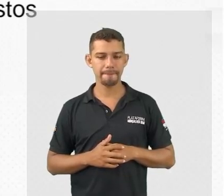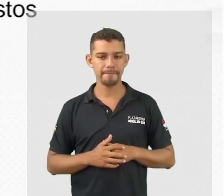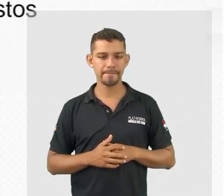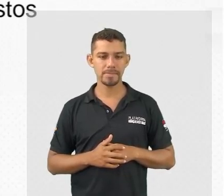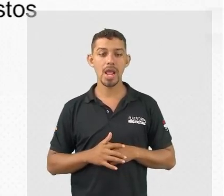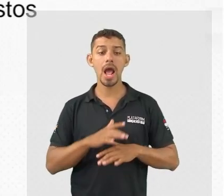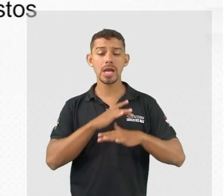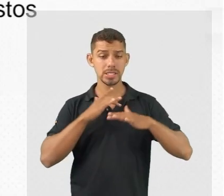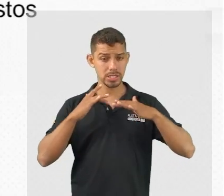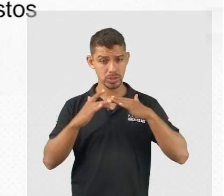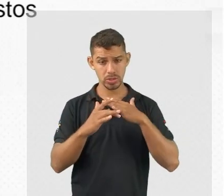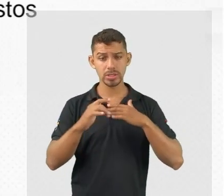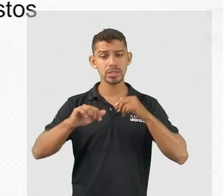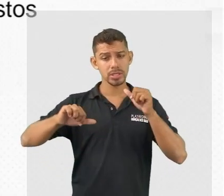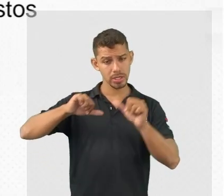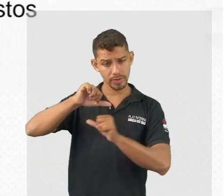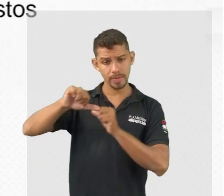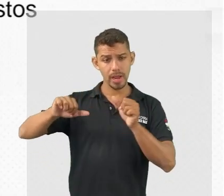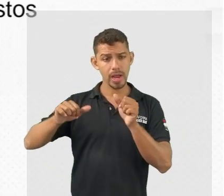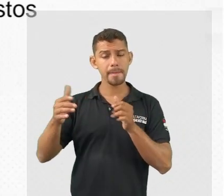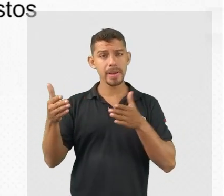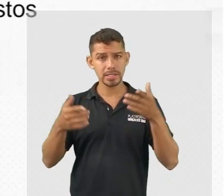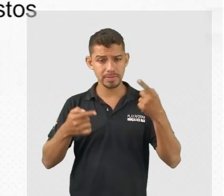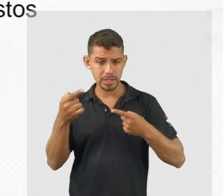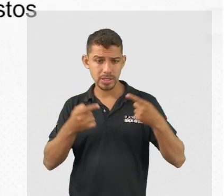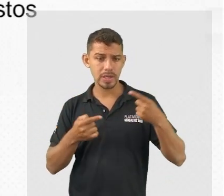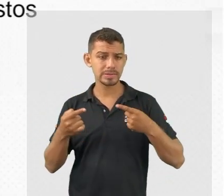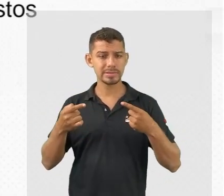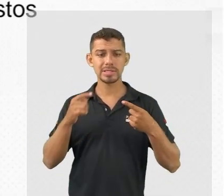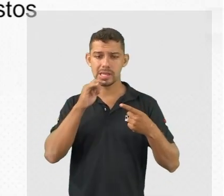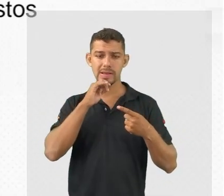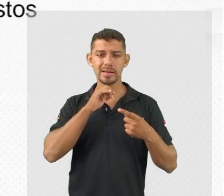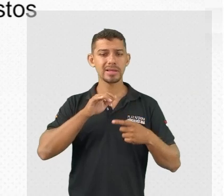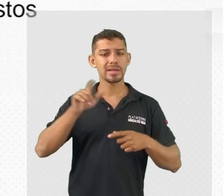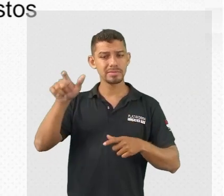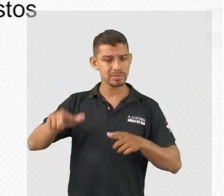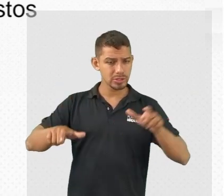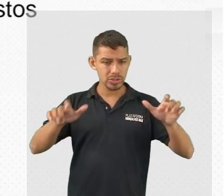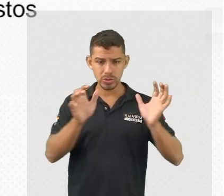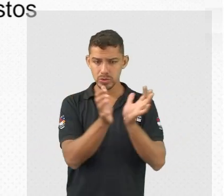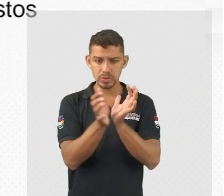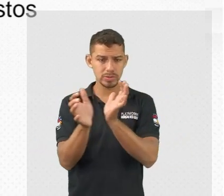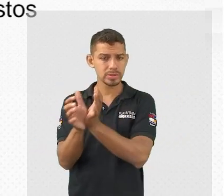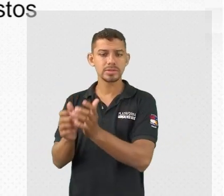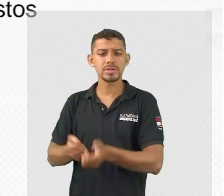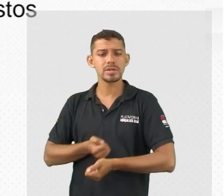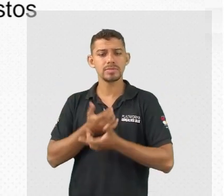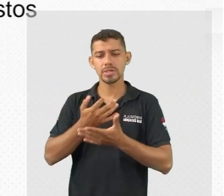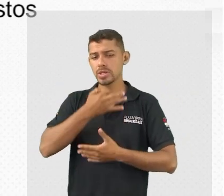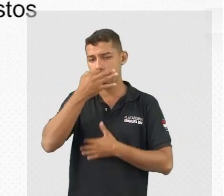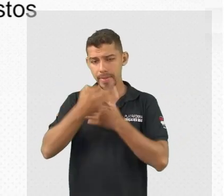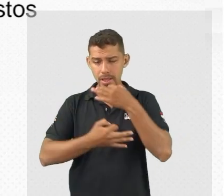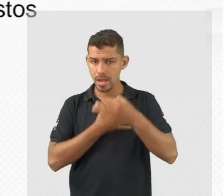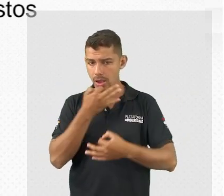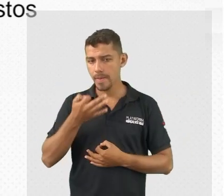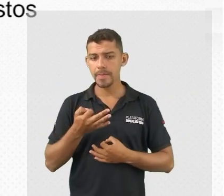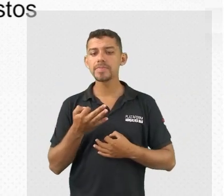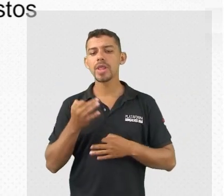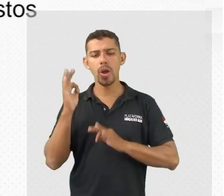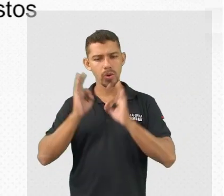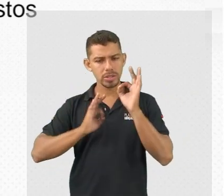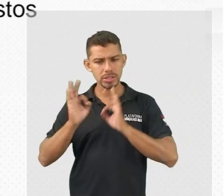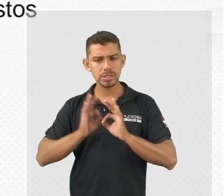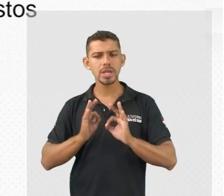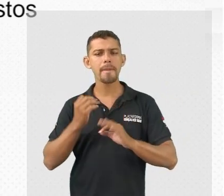As redes sociais transformaram a participação política, permitindo que indivíduos e grupos expressem suas opiniões,